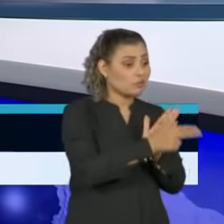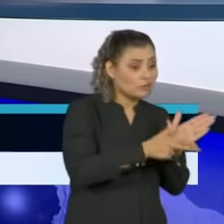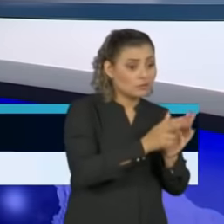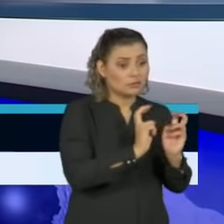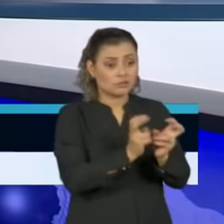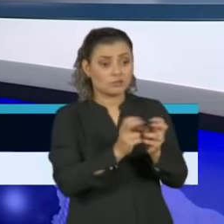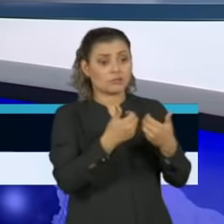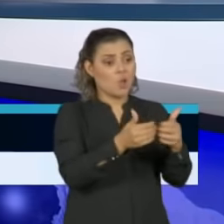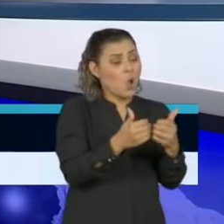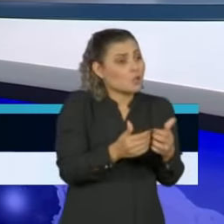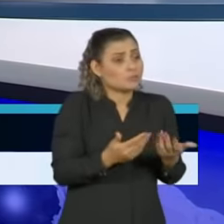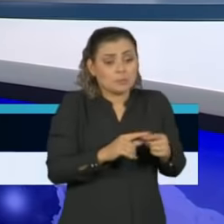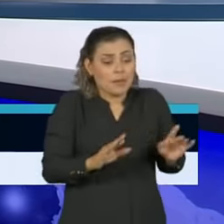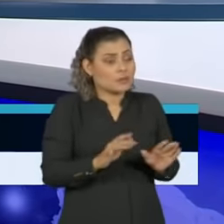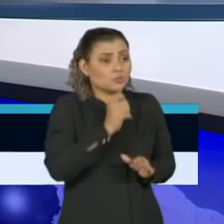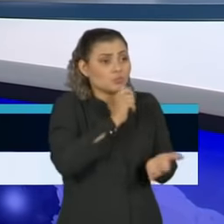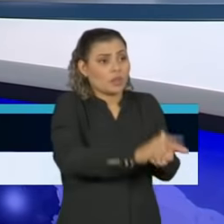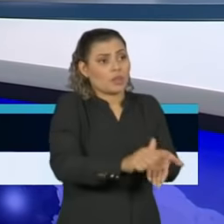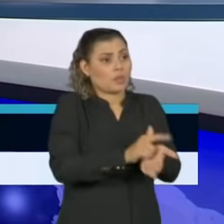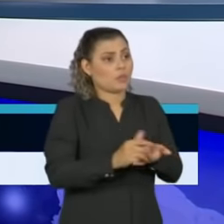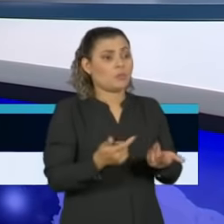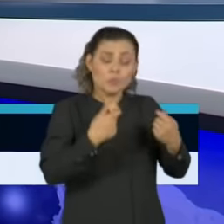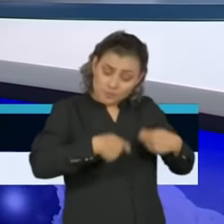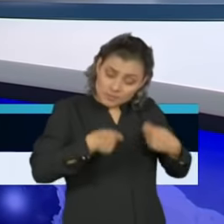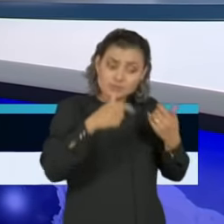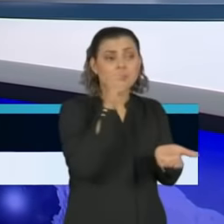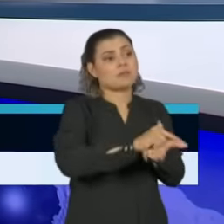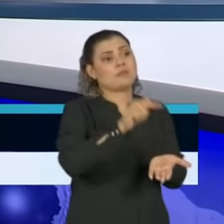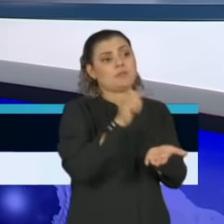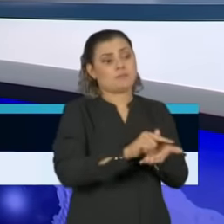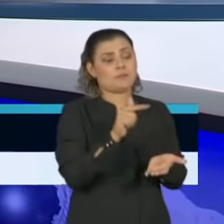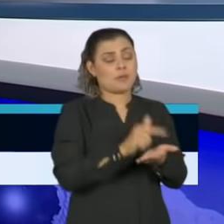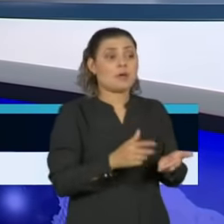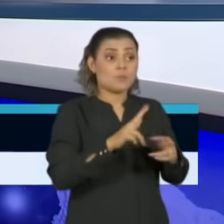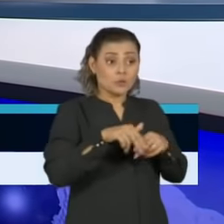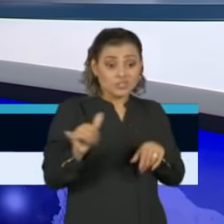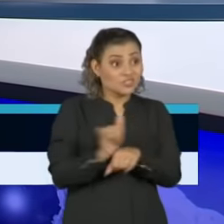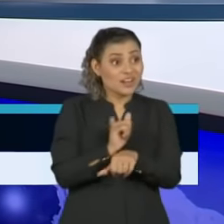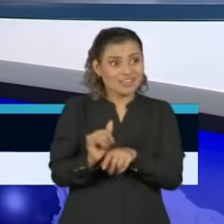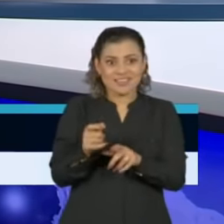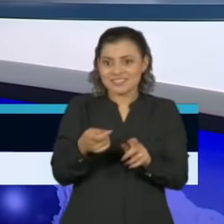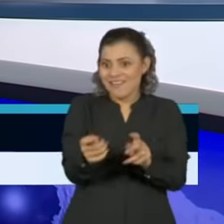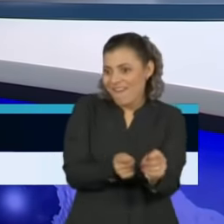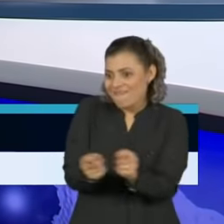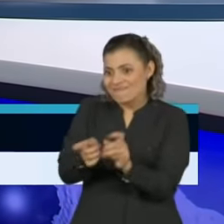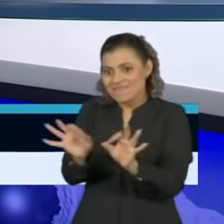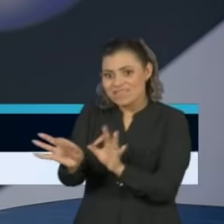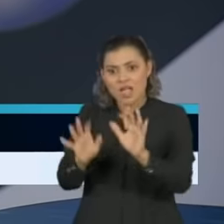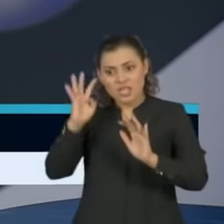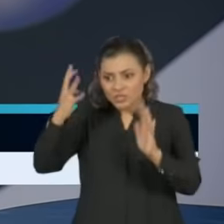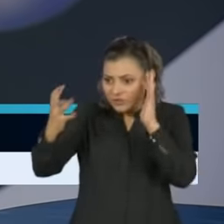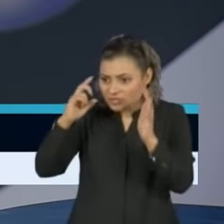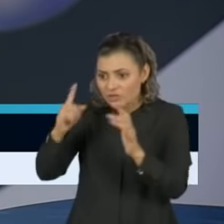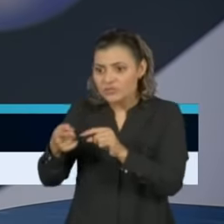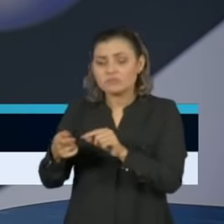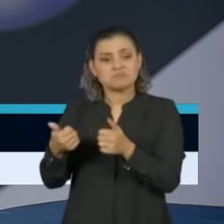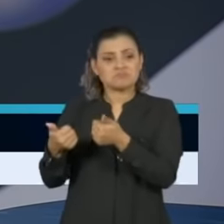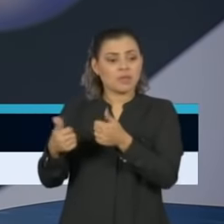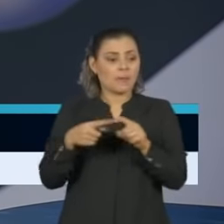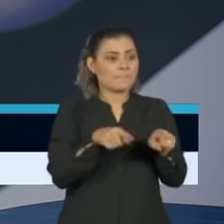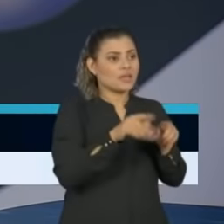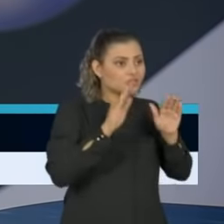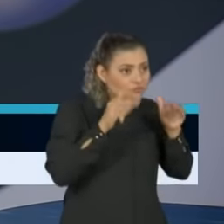uma intensificação de transmissão, o que jogaria contra toda essa estratégia que está sendo implementada de distanciamento